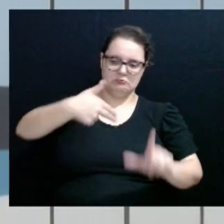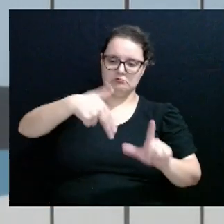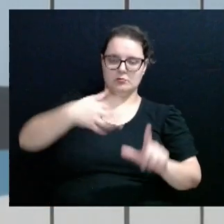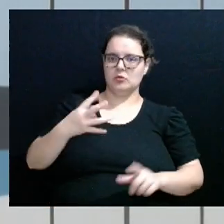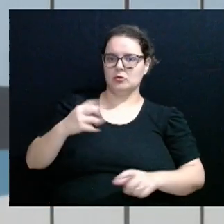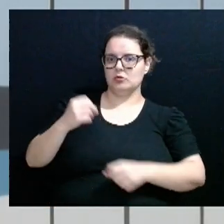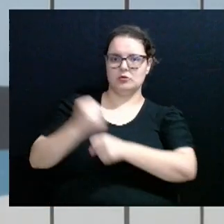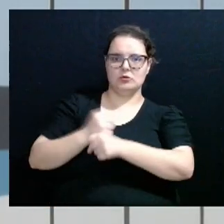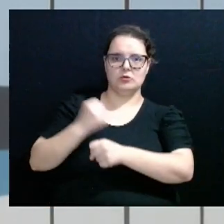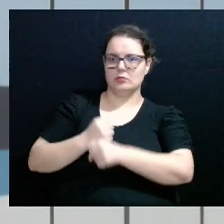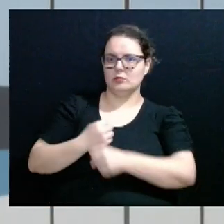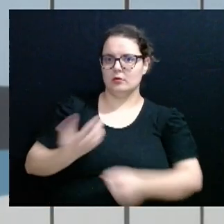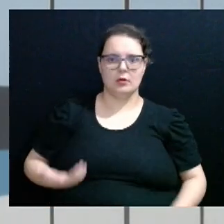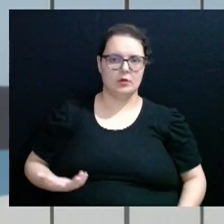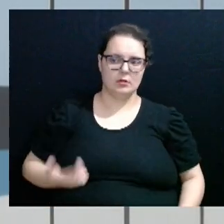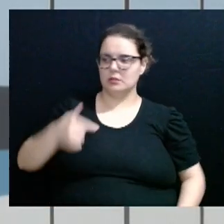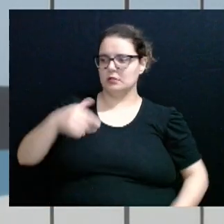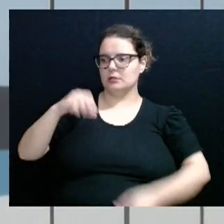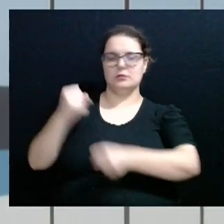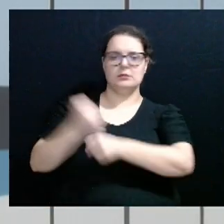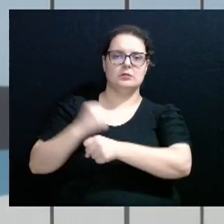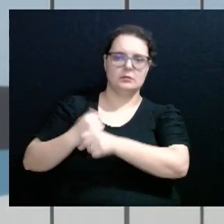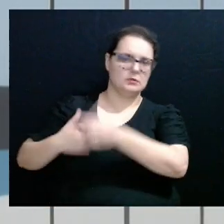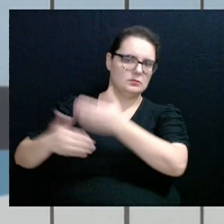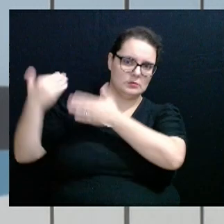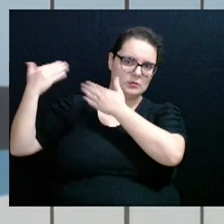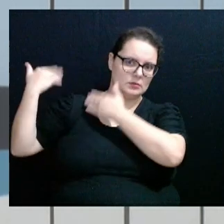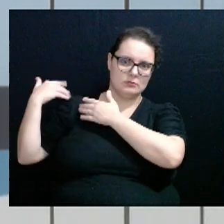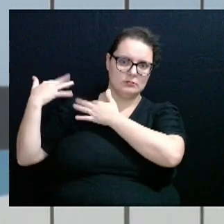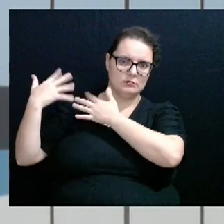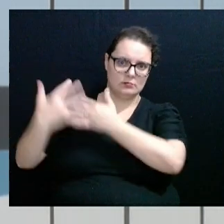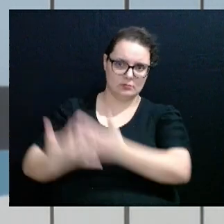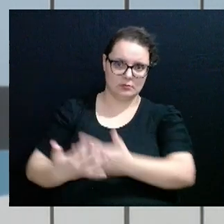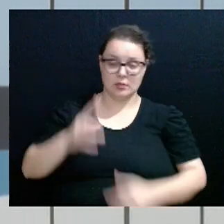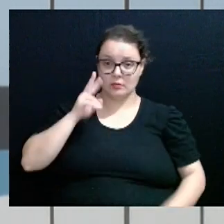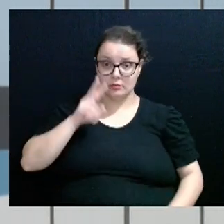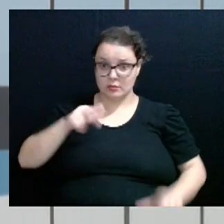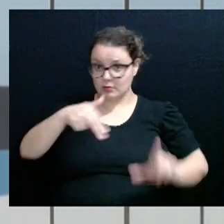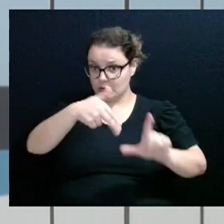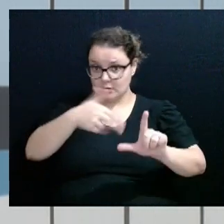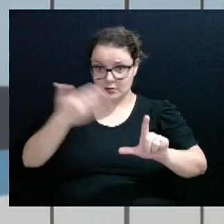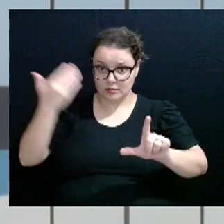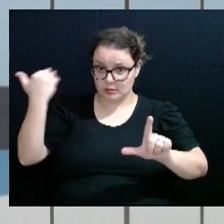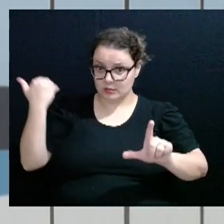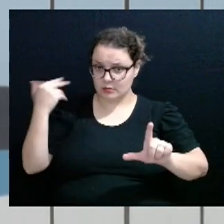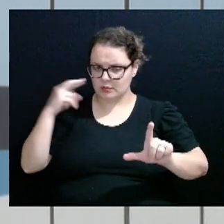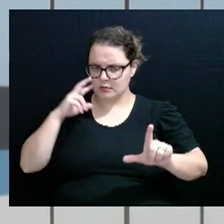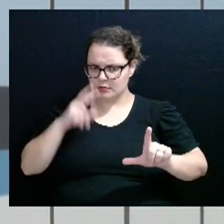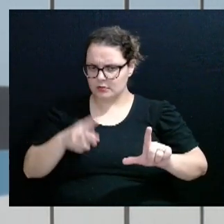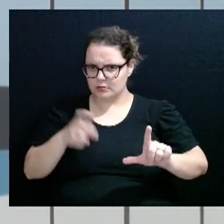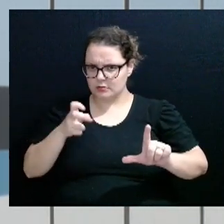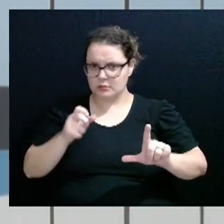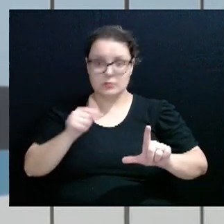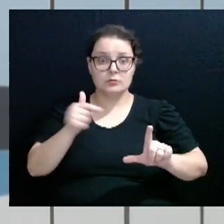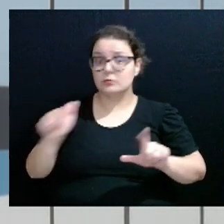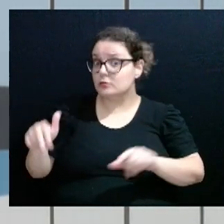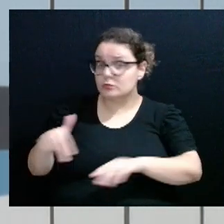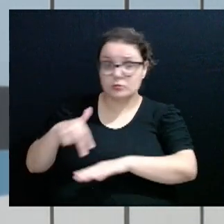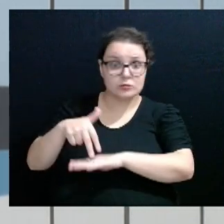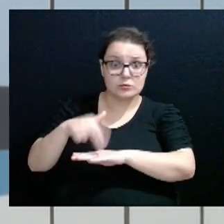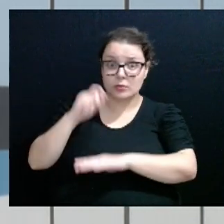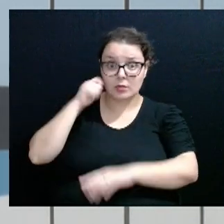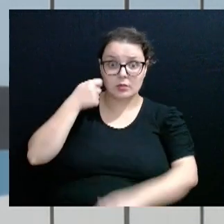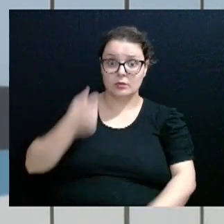anos atrás, né? E você olha para essas novelas de muitos anos atrás e você vê que não tem protagonista negro, não tem